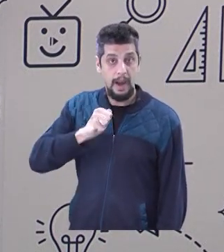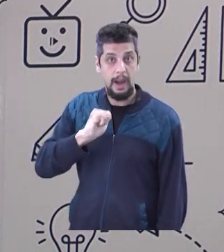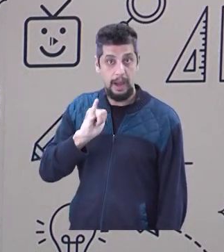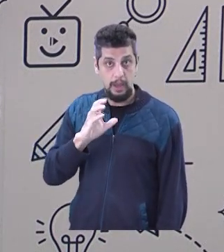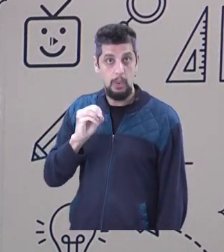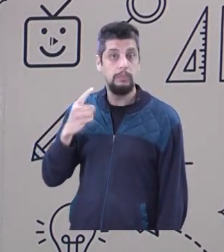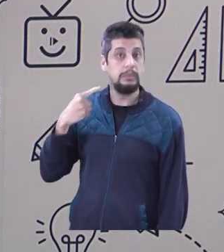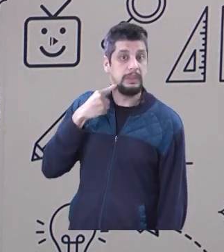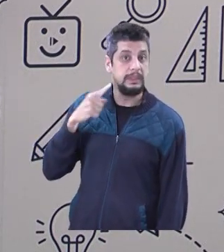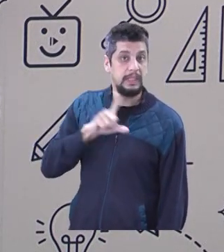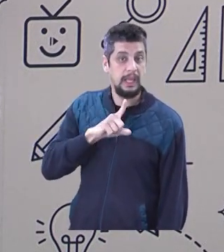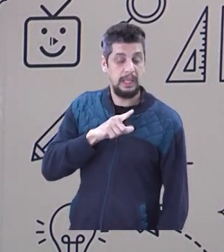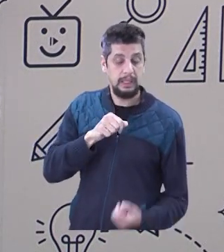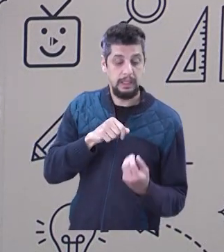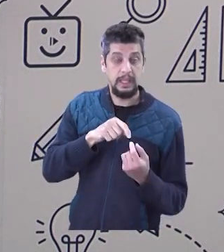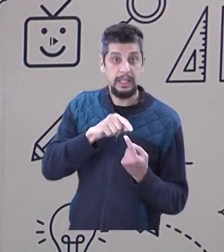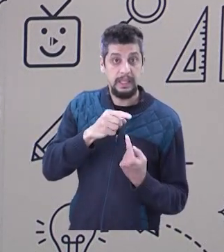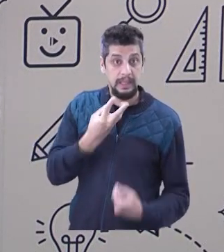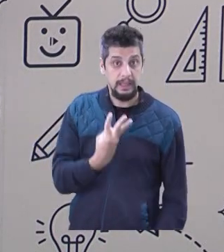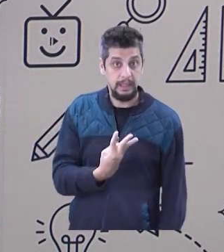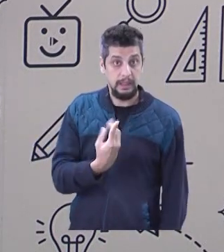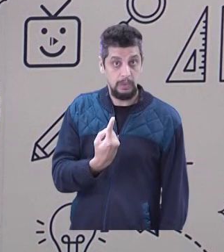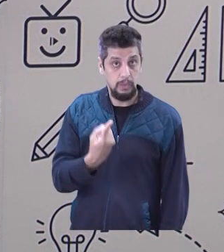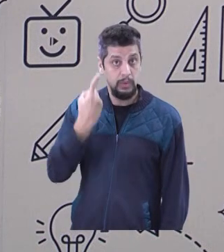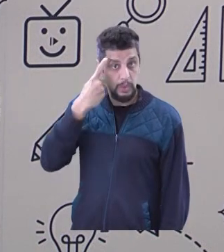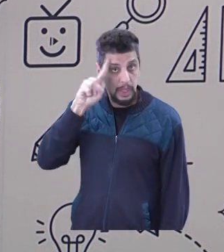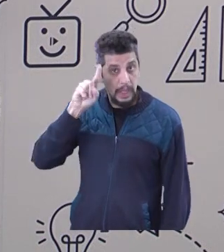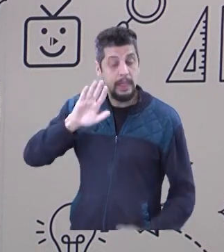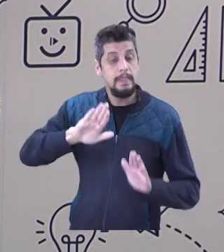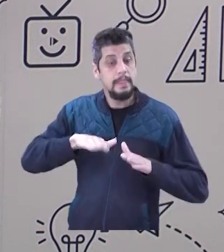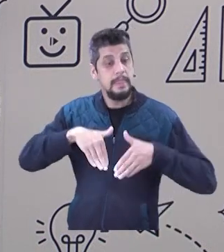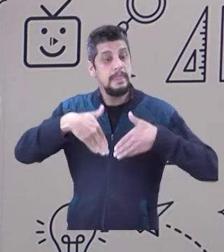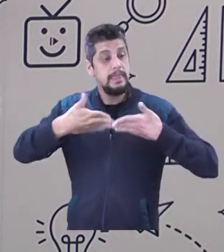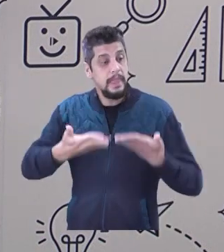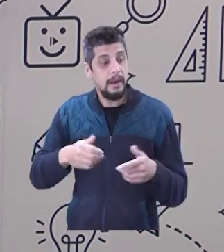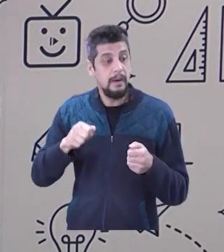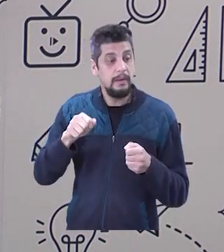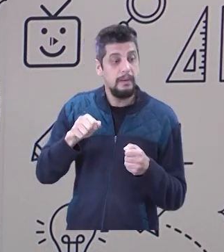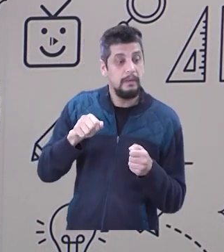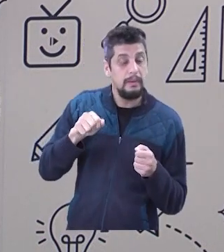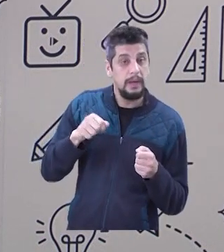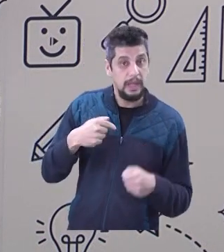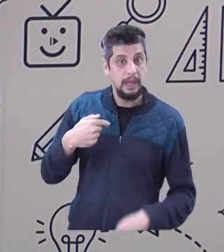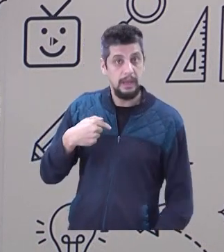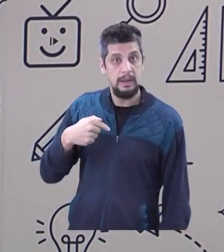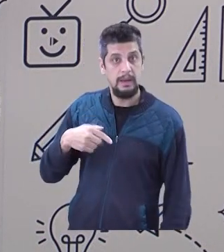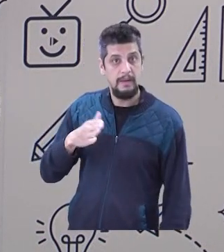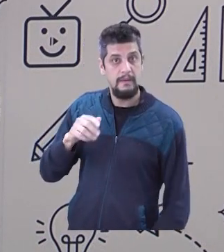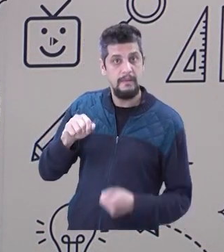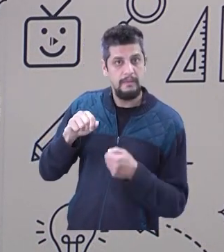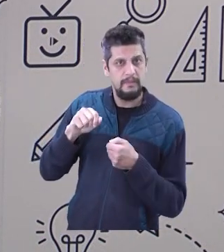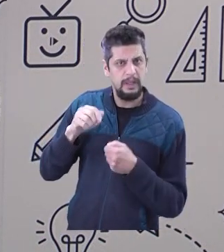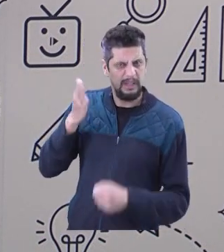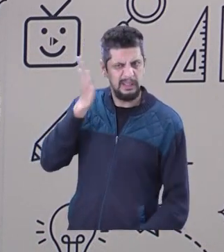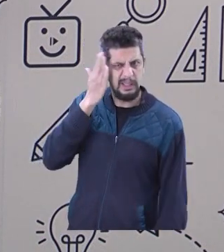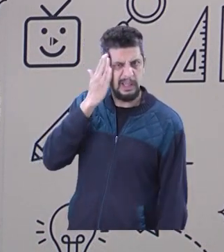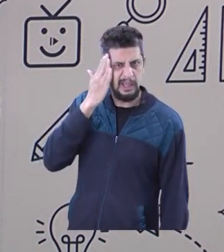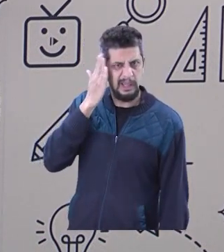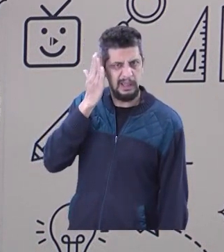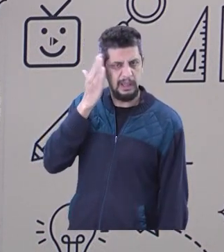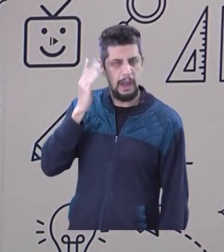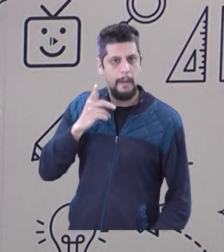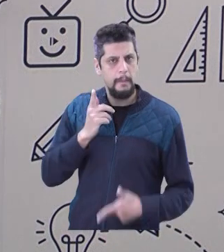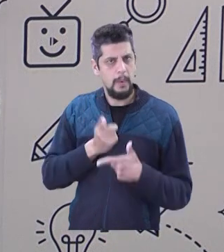31 dias, que foi no domingo. Então, iria começar numa segunda-feira. Mas eu sei isso